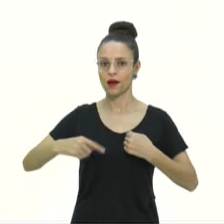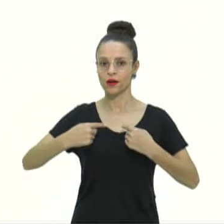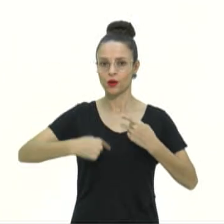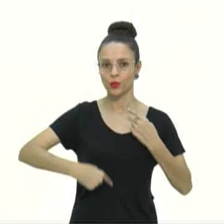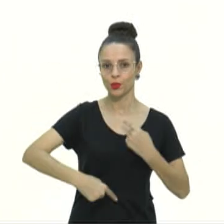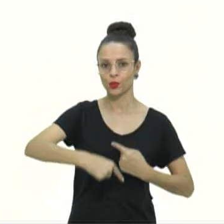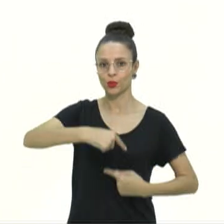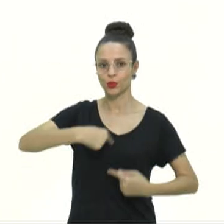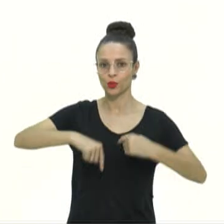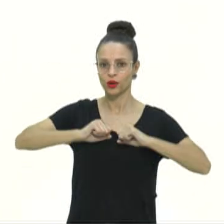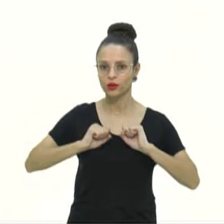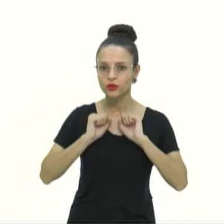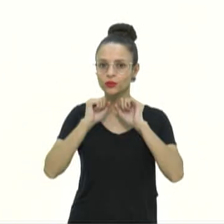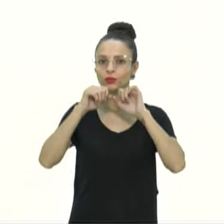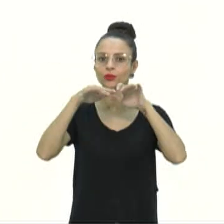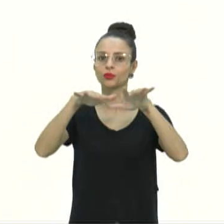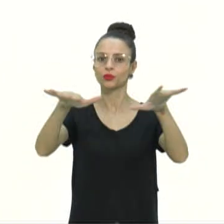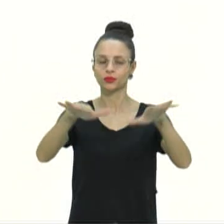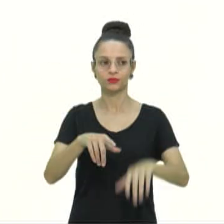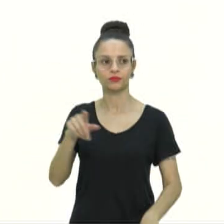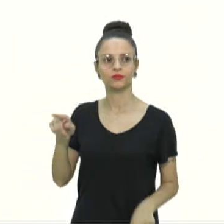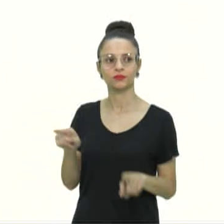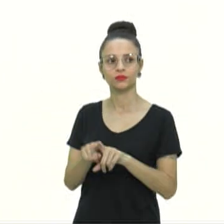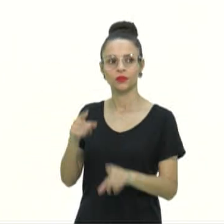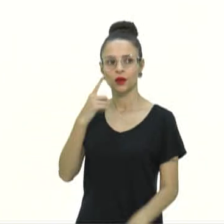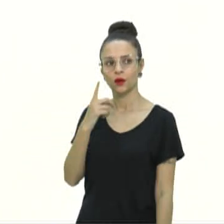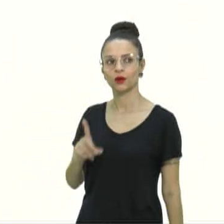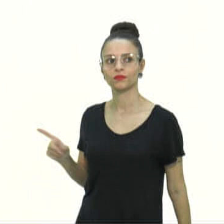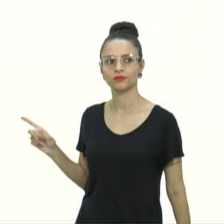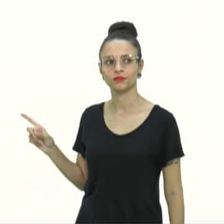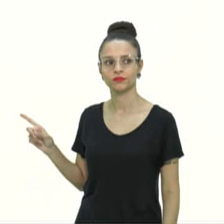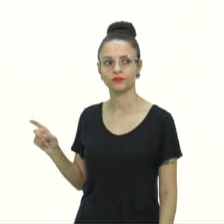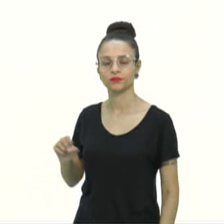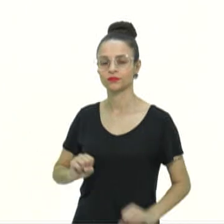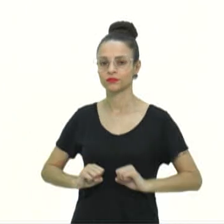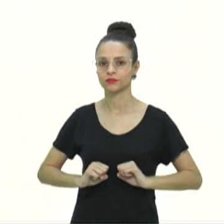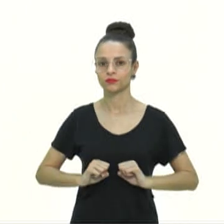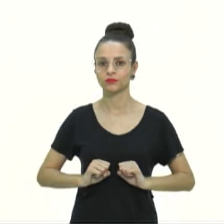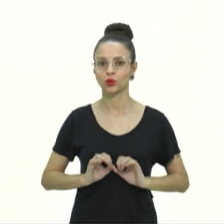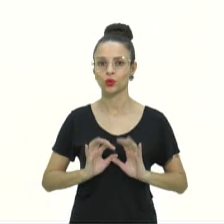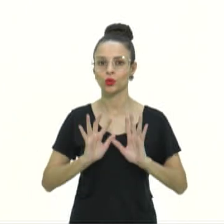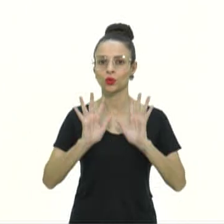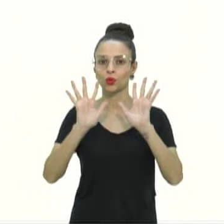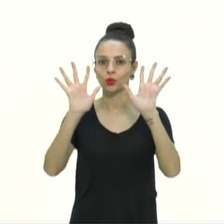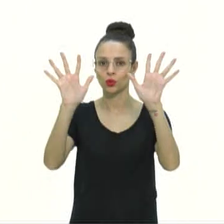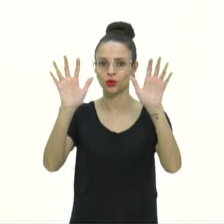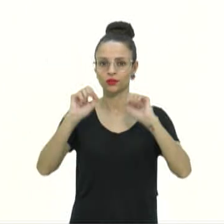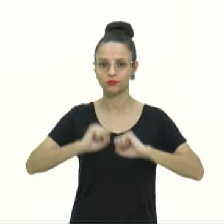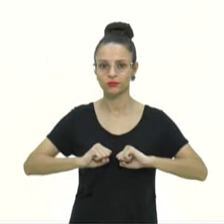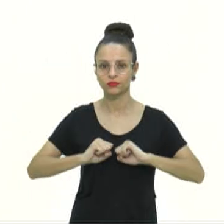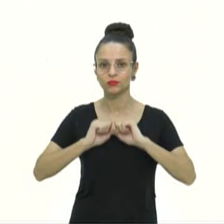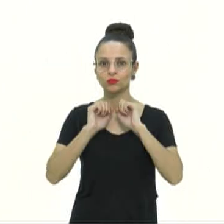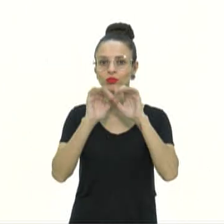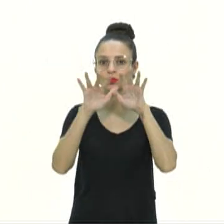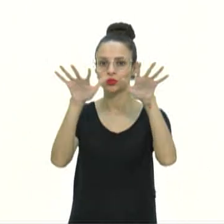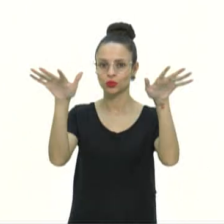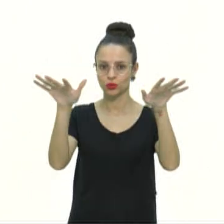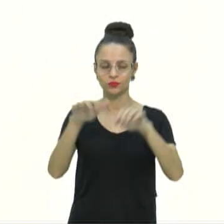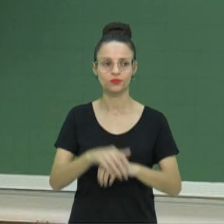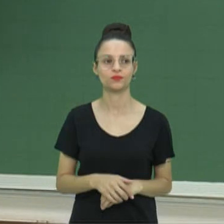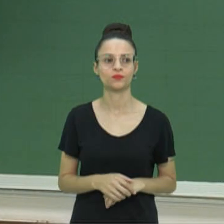está retratado nessa animação, né? Então, o ar que está aqui vai ser expelido.